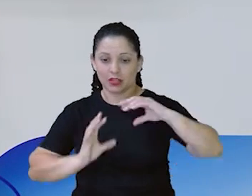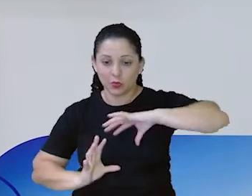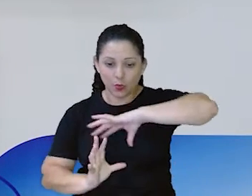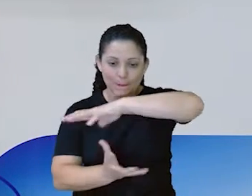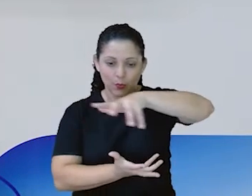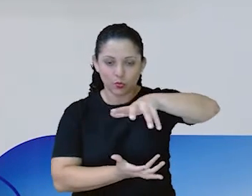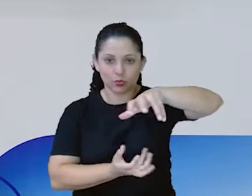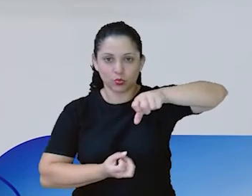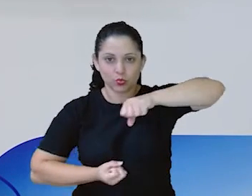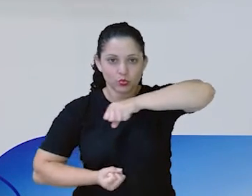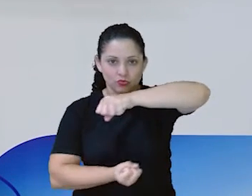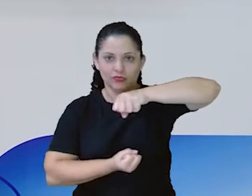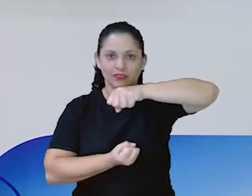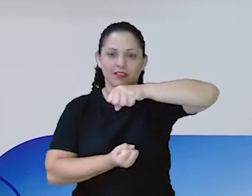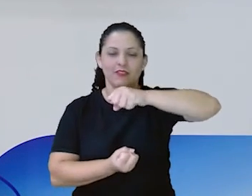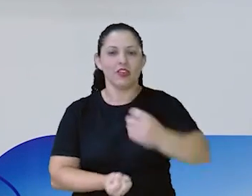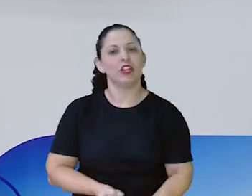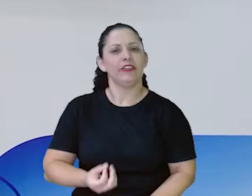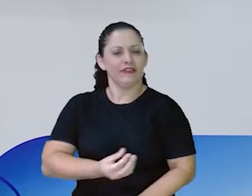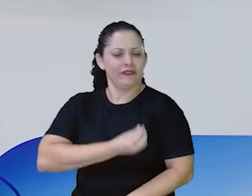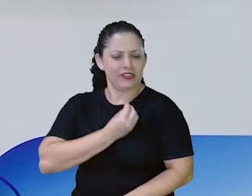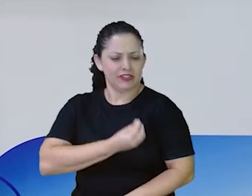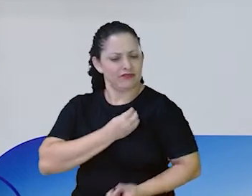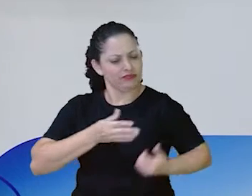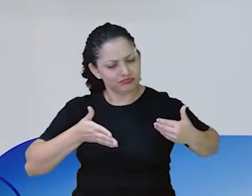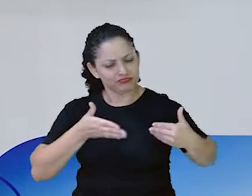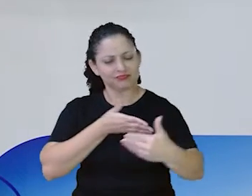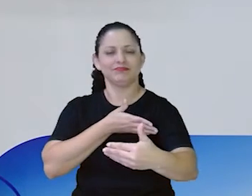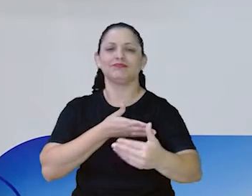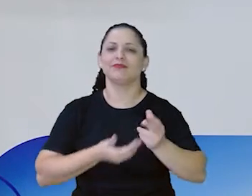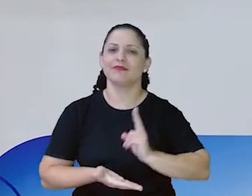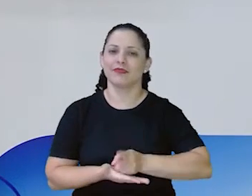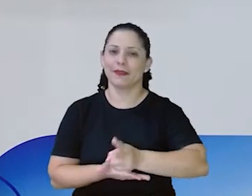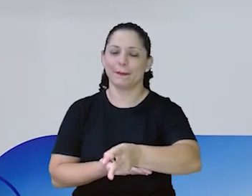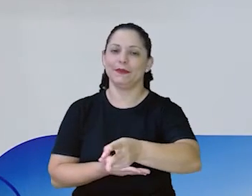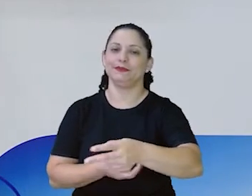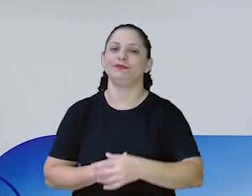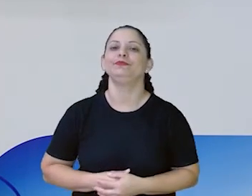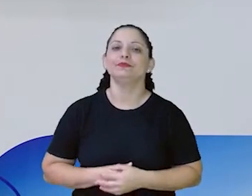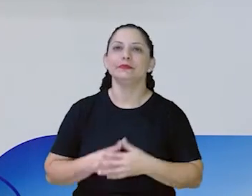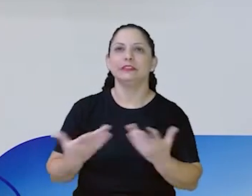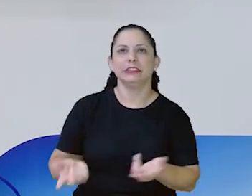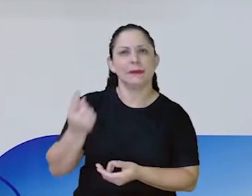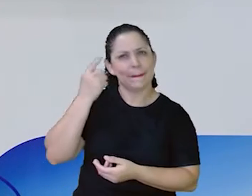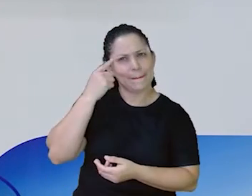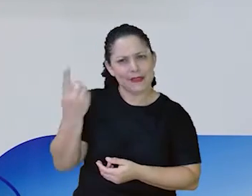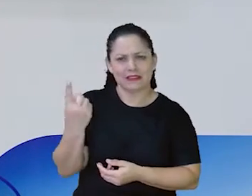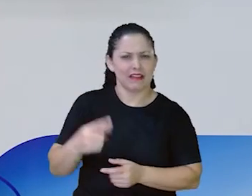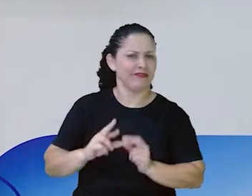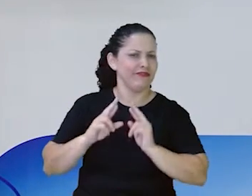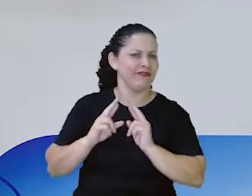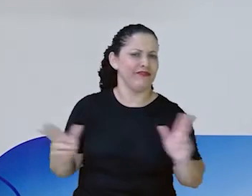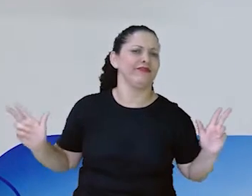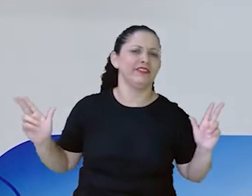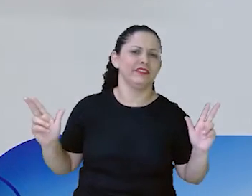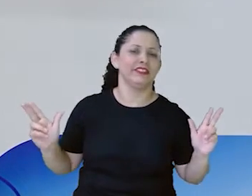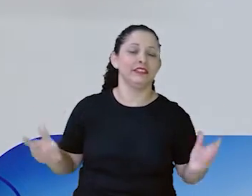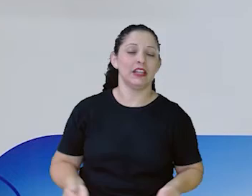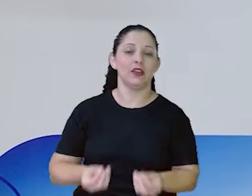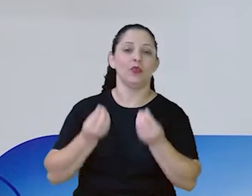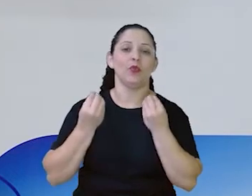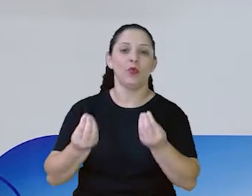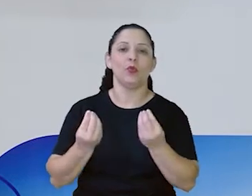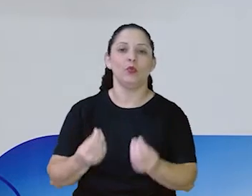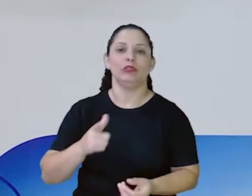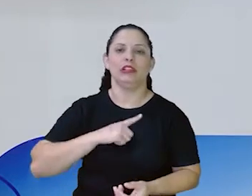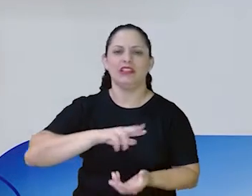meio ambiente sempre vivo. E se a gente não pensa nisso, se a grande quantidade